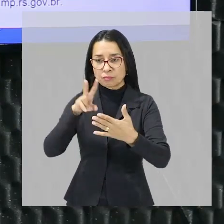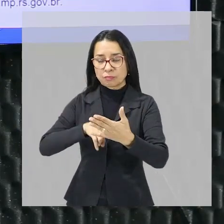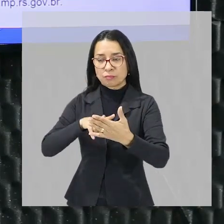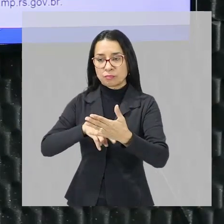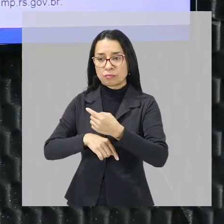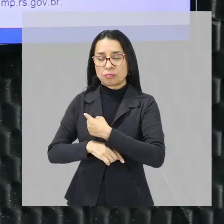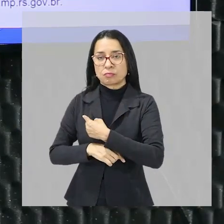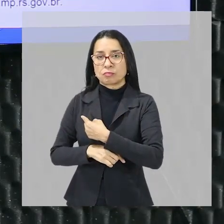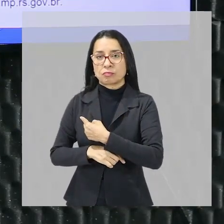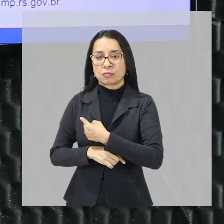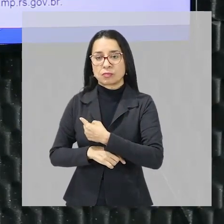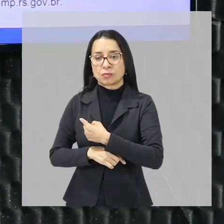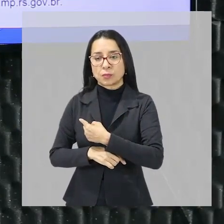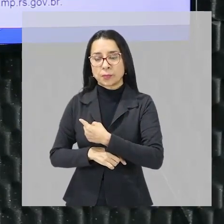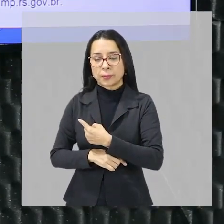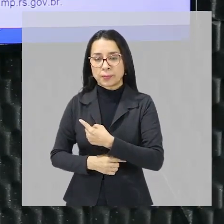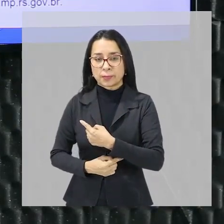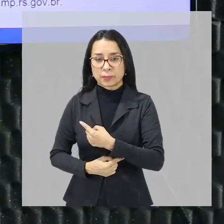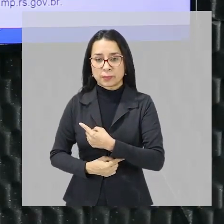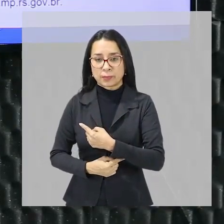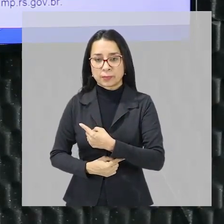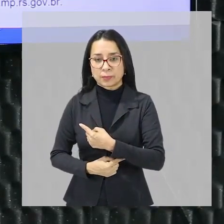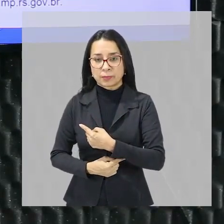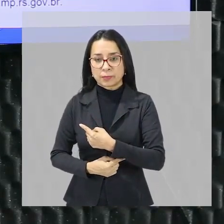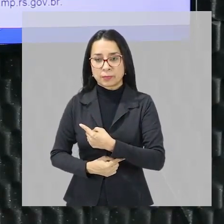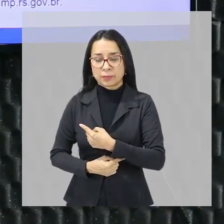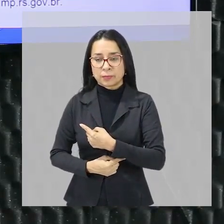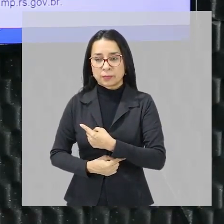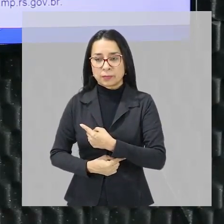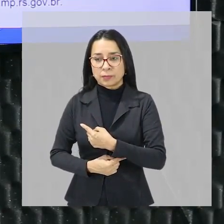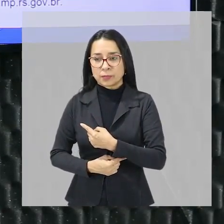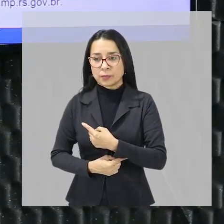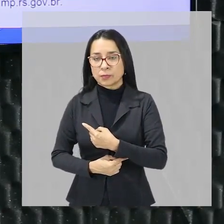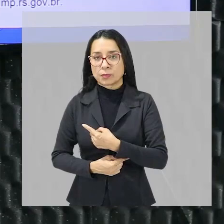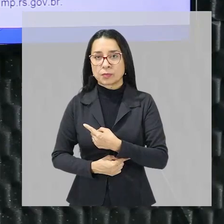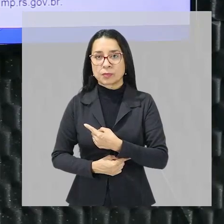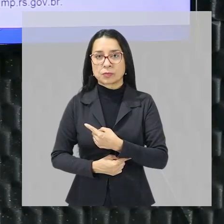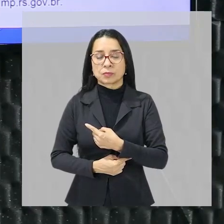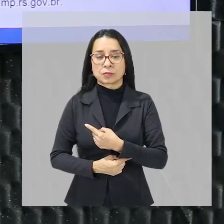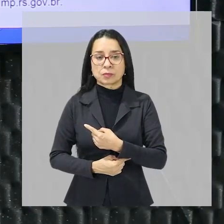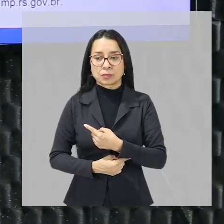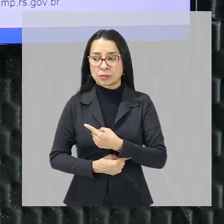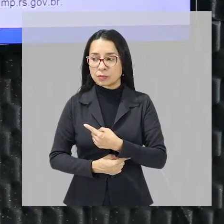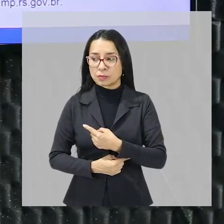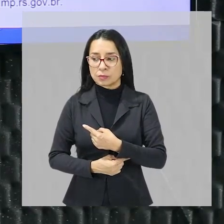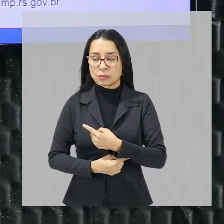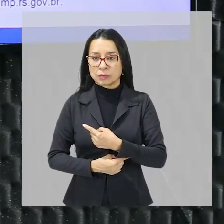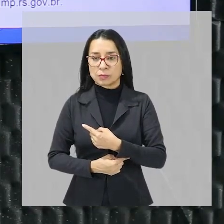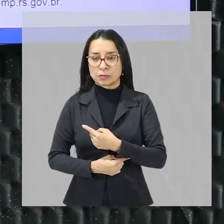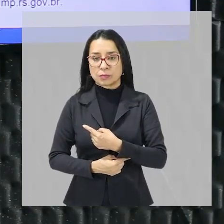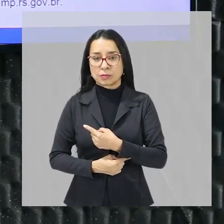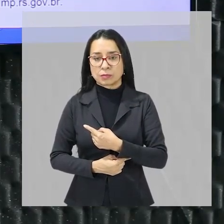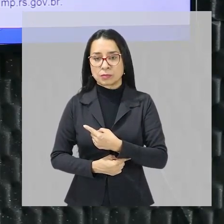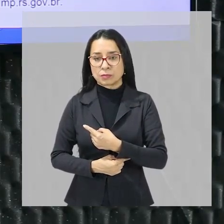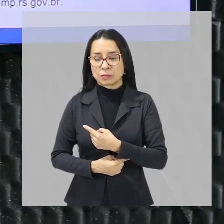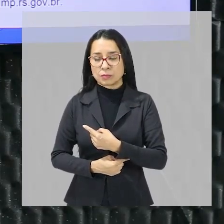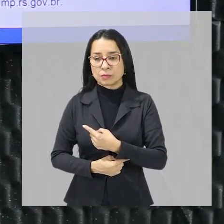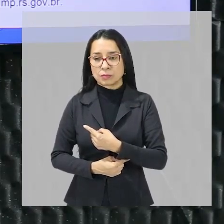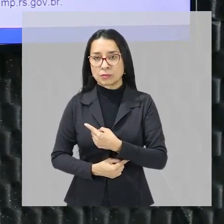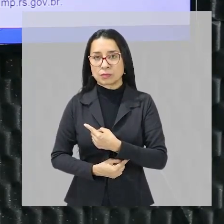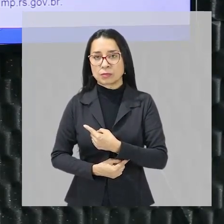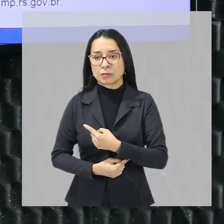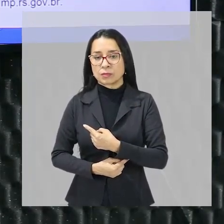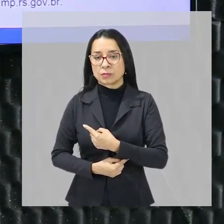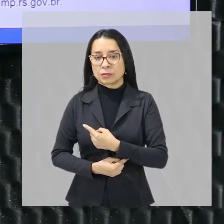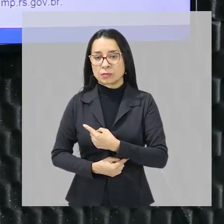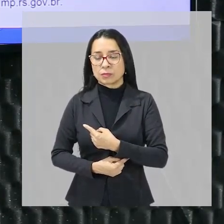propriedade, grifa, uso racional da propriedade, e dos recursos ambientais que lhes são integrantes. O